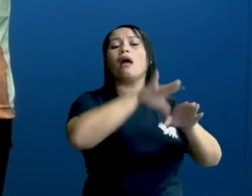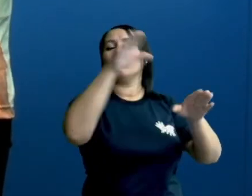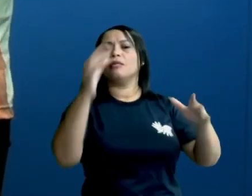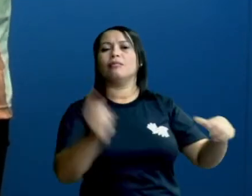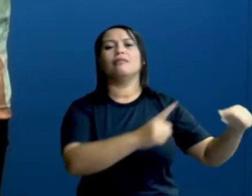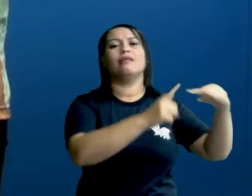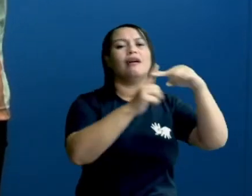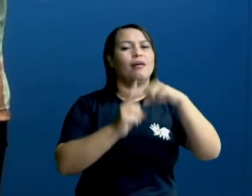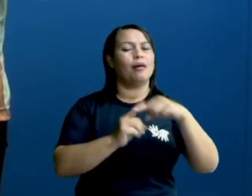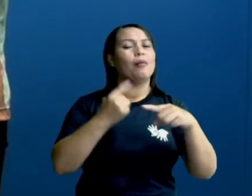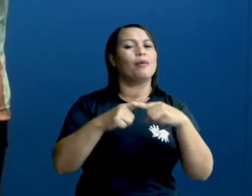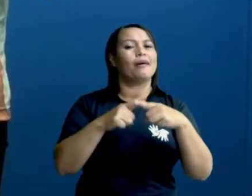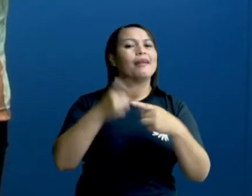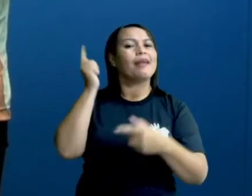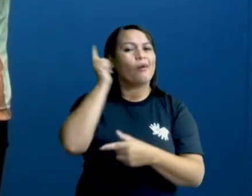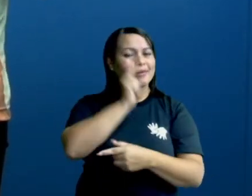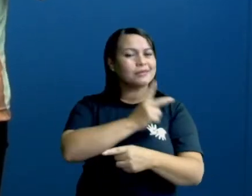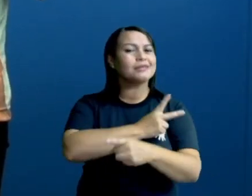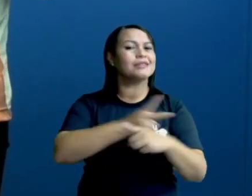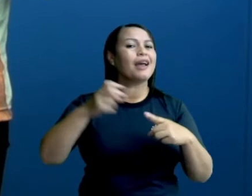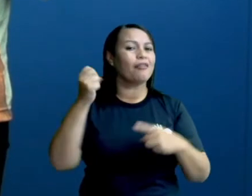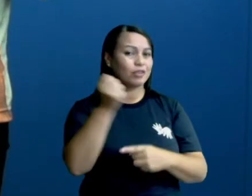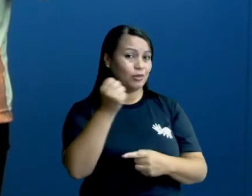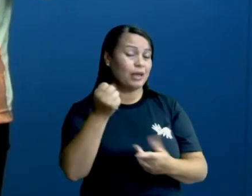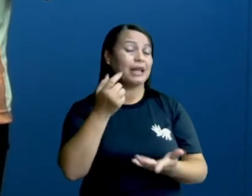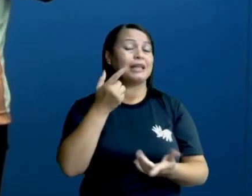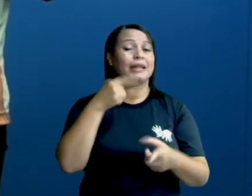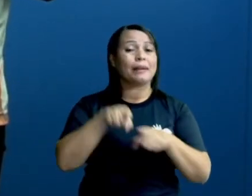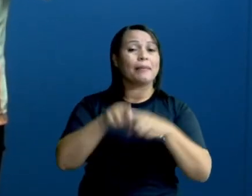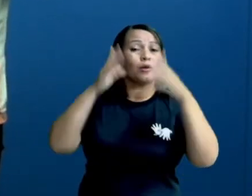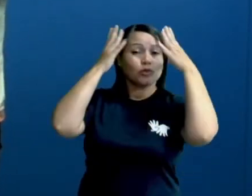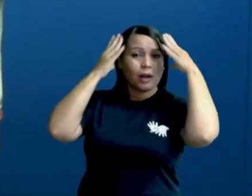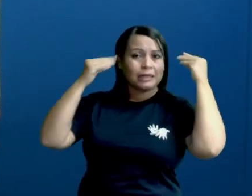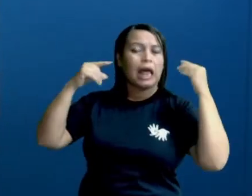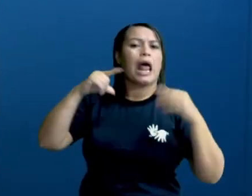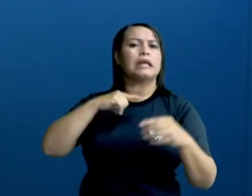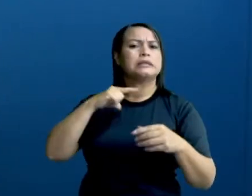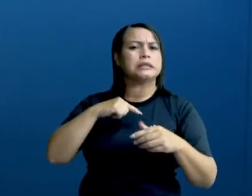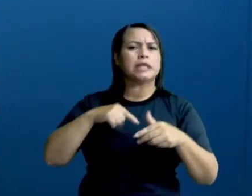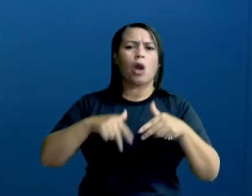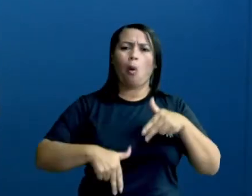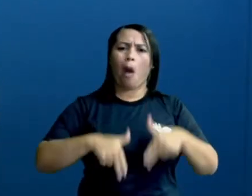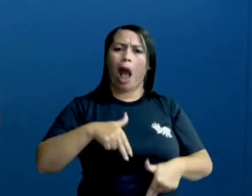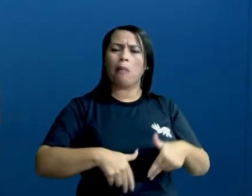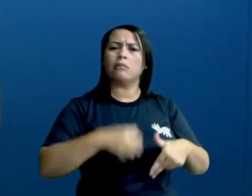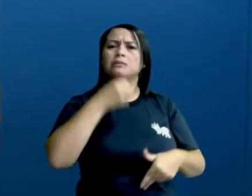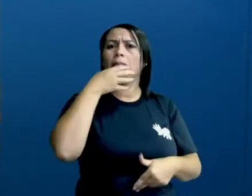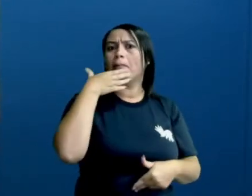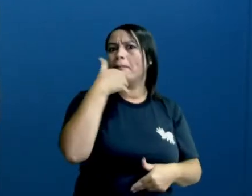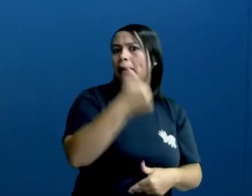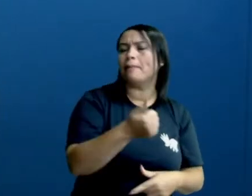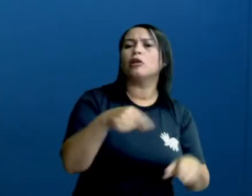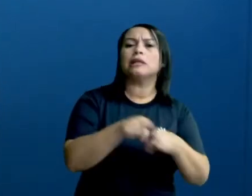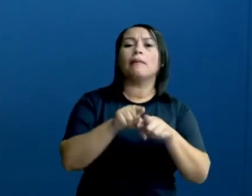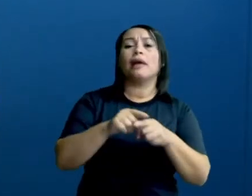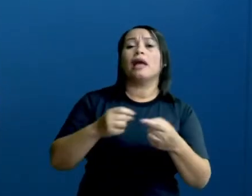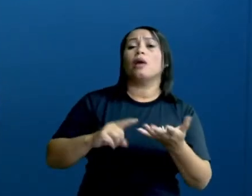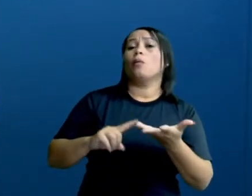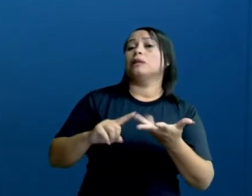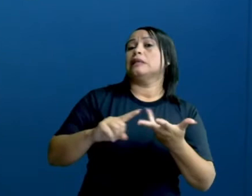para poder conseguir a vitória sobre eles, tendo em vista que esses holandeses eles tinham um armamento mais poderoso, né? E tinham um